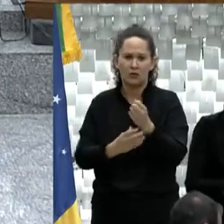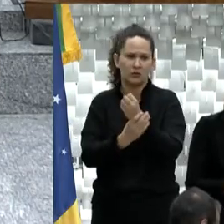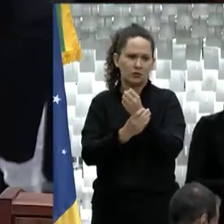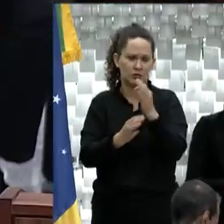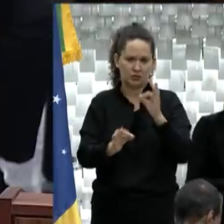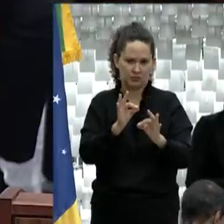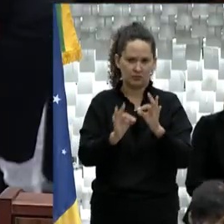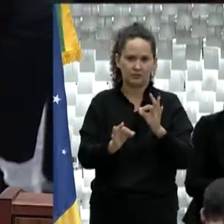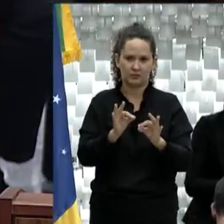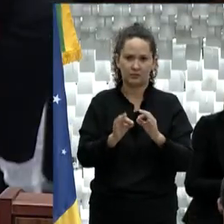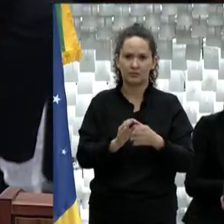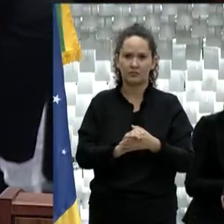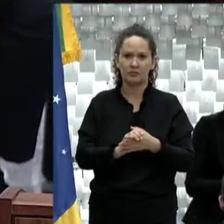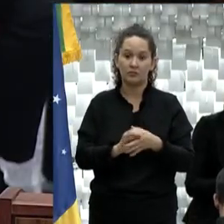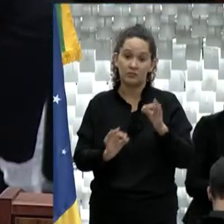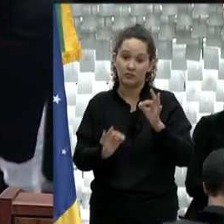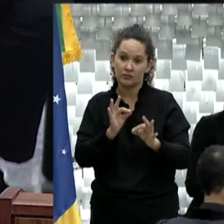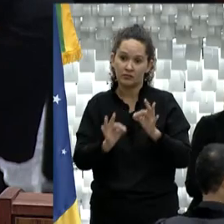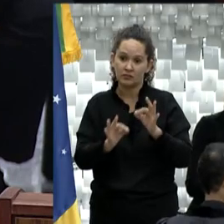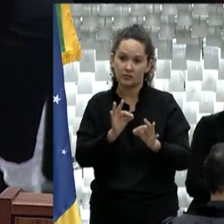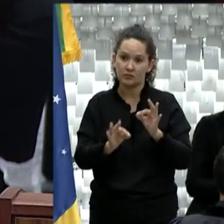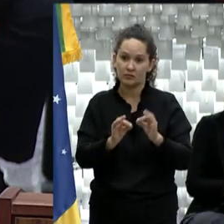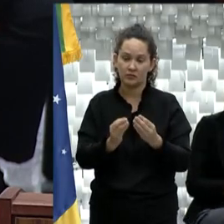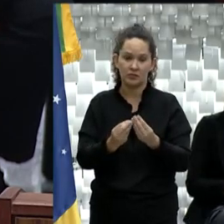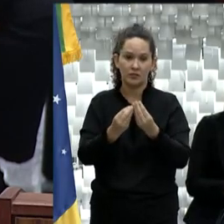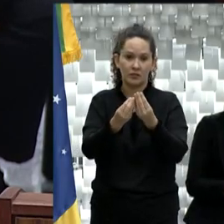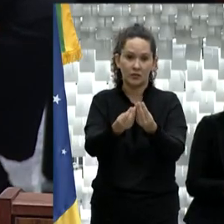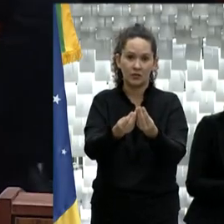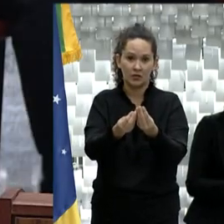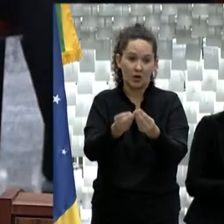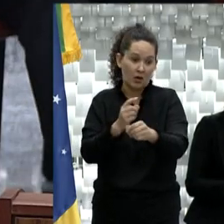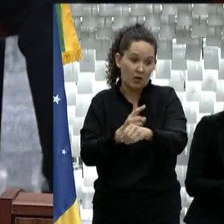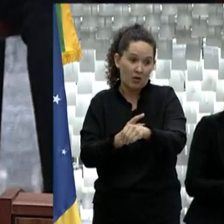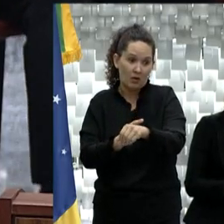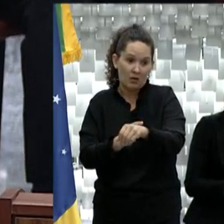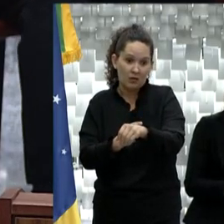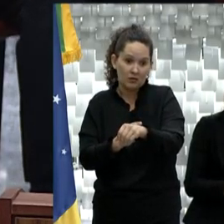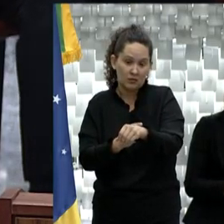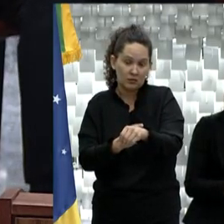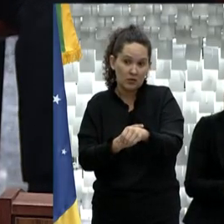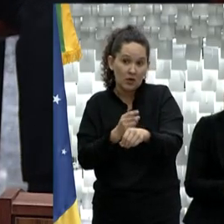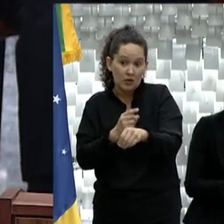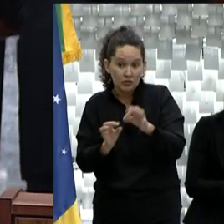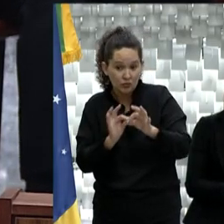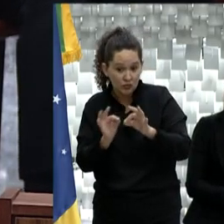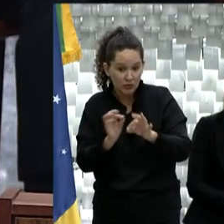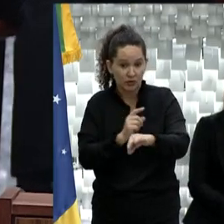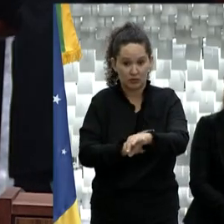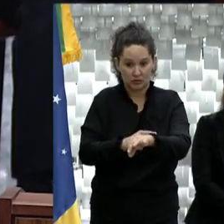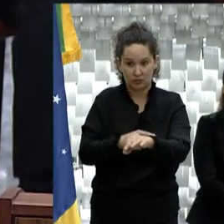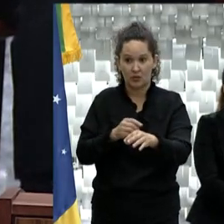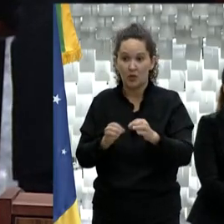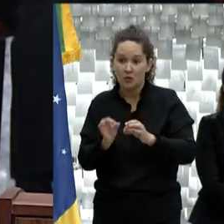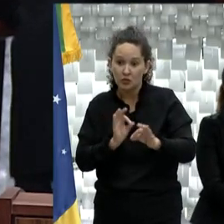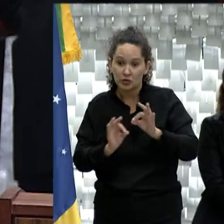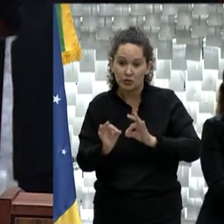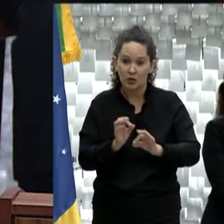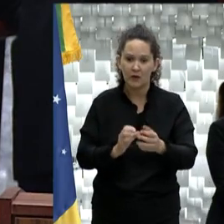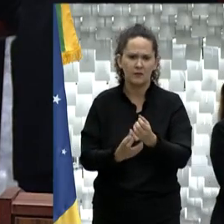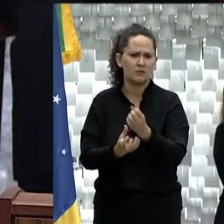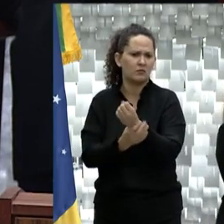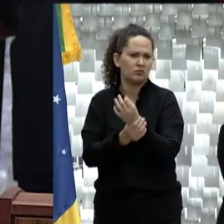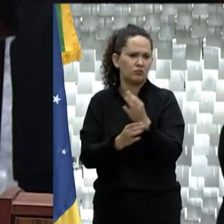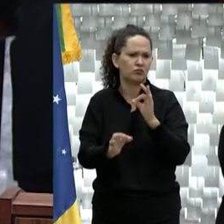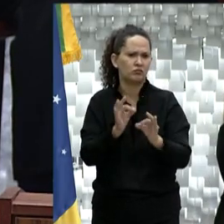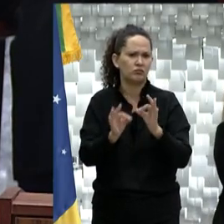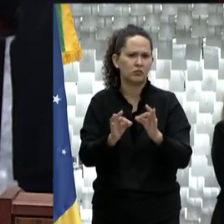jurídica. A justiça entregue a tempo auxilia na construção de um ambiente de segurança jurídica,